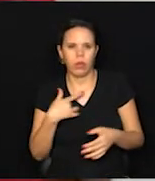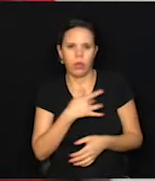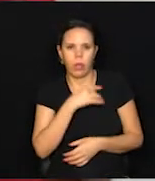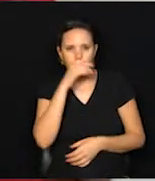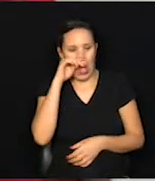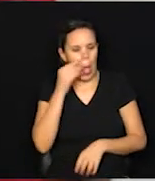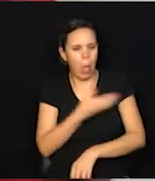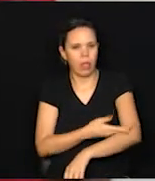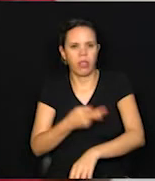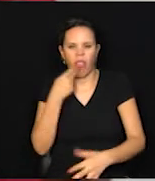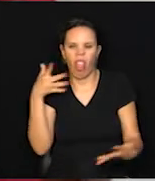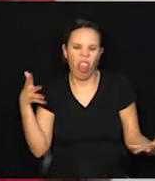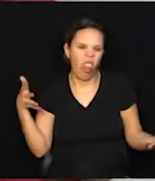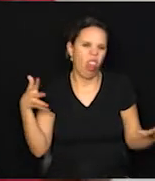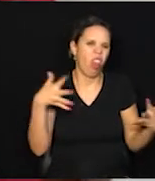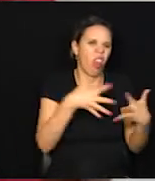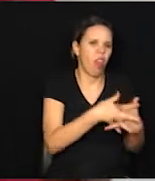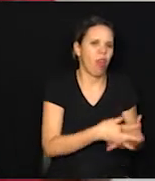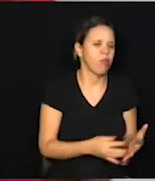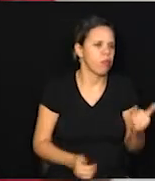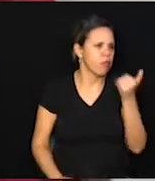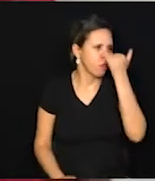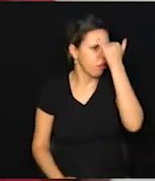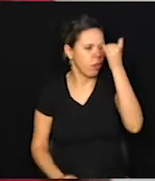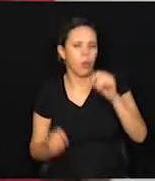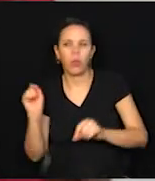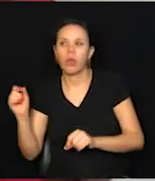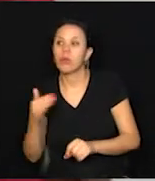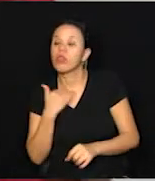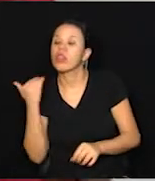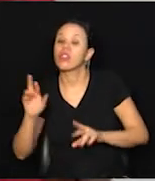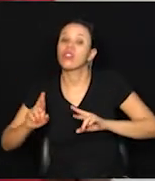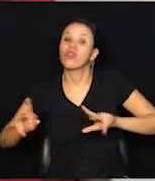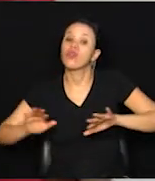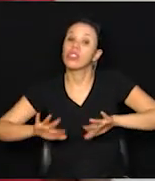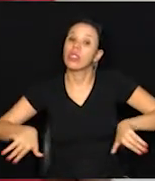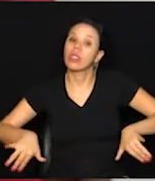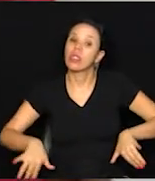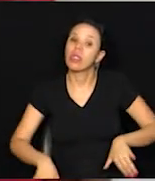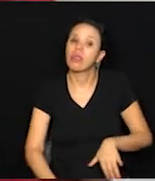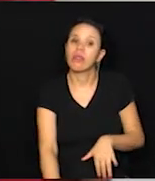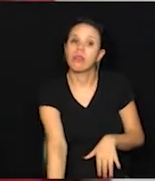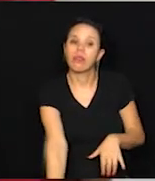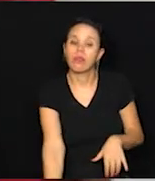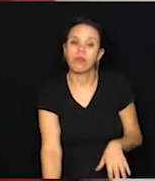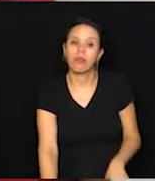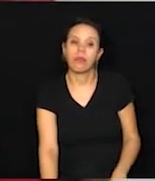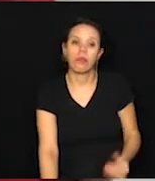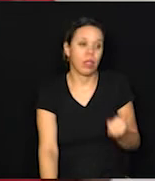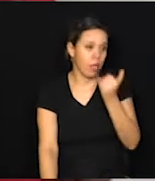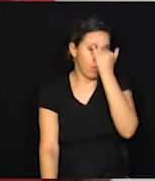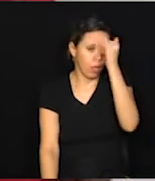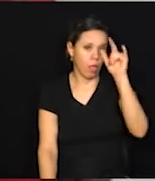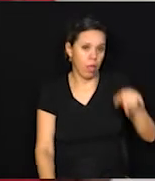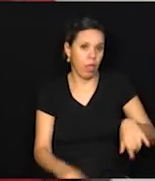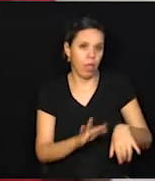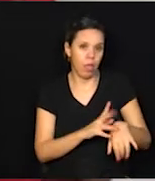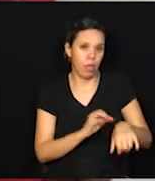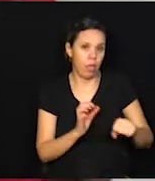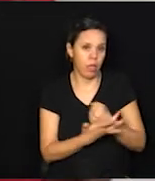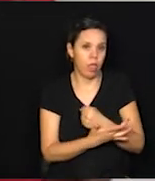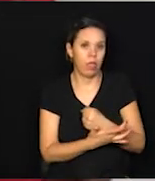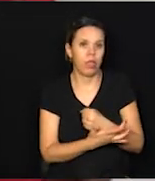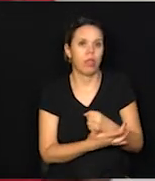muito confundir o que é letalidade e o que é mortalidade. Em linhas gerais, a letalidade da Covid-19